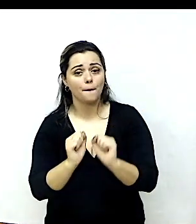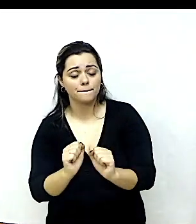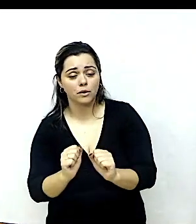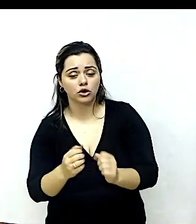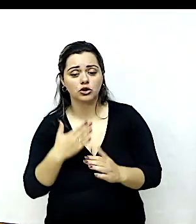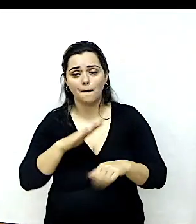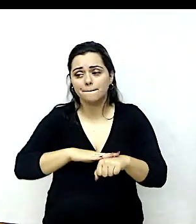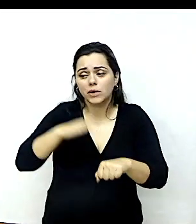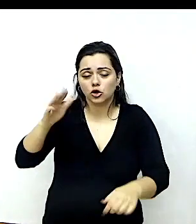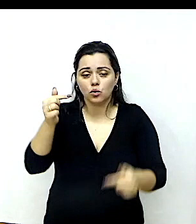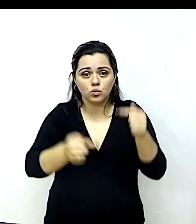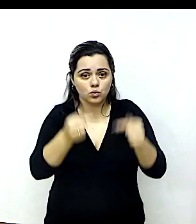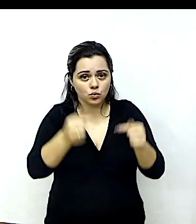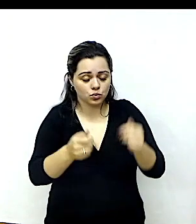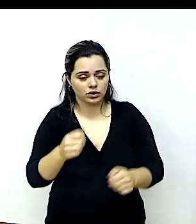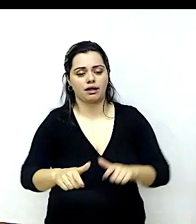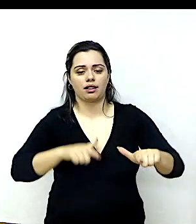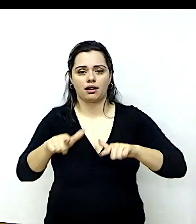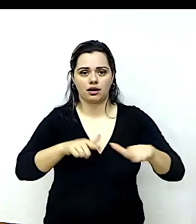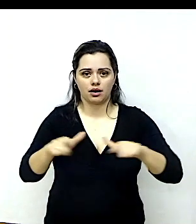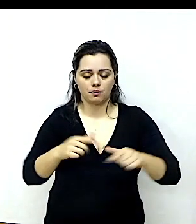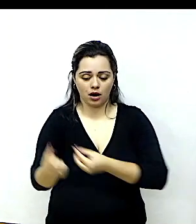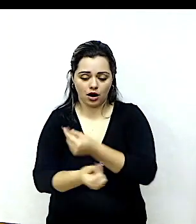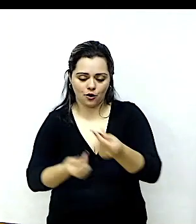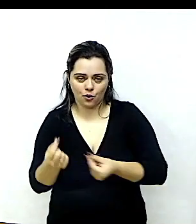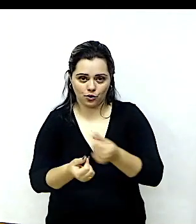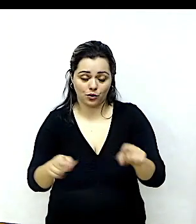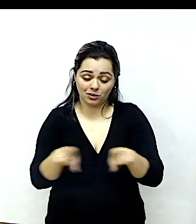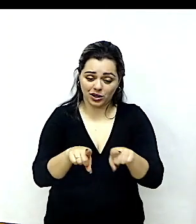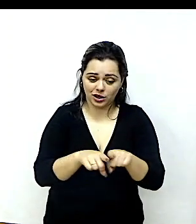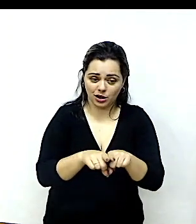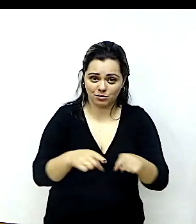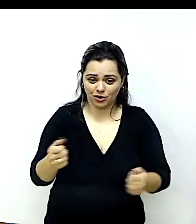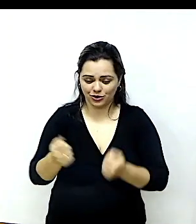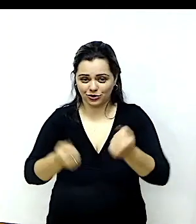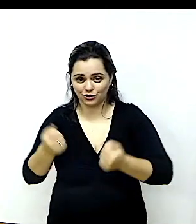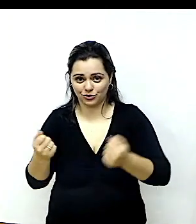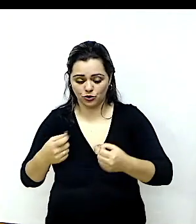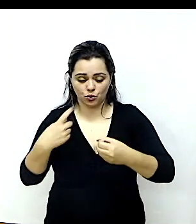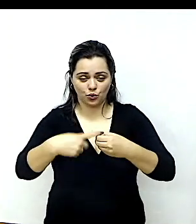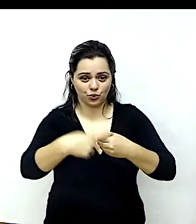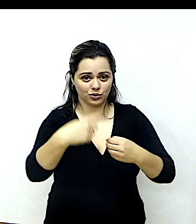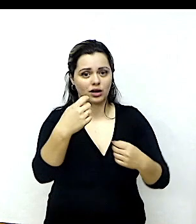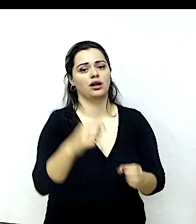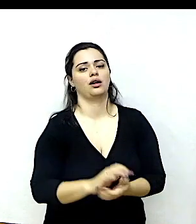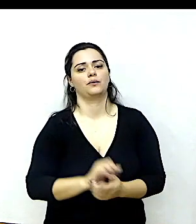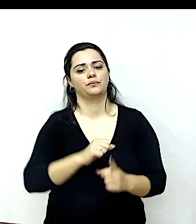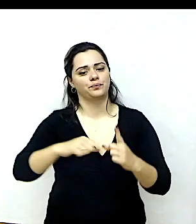integração política econômica e de infraestrutura com a comunidade Andina